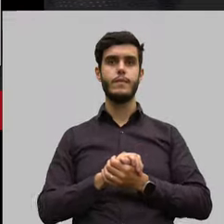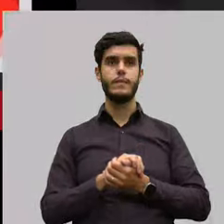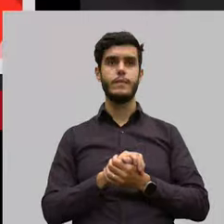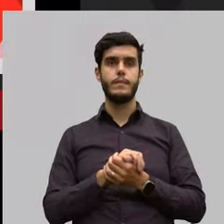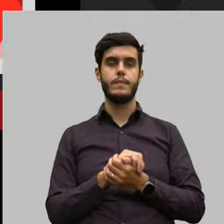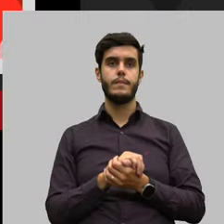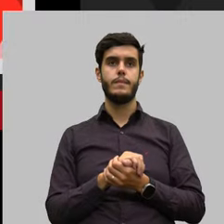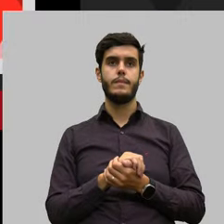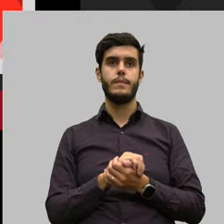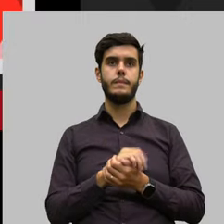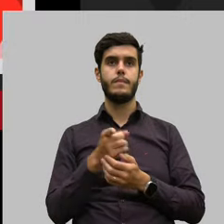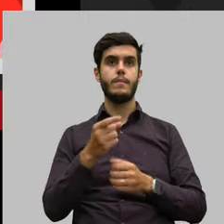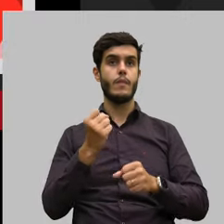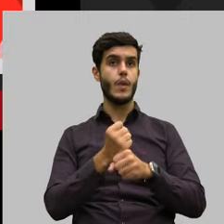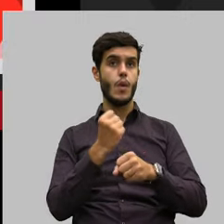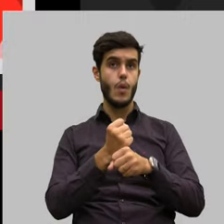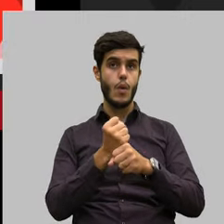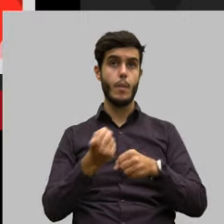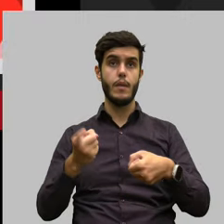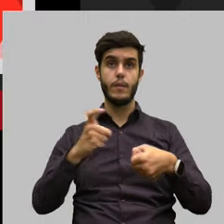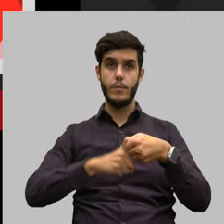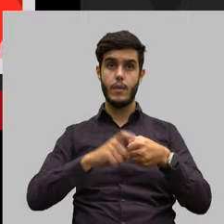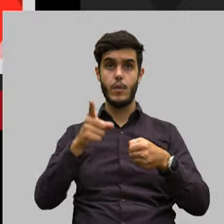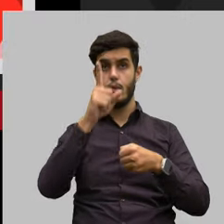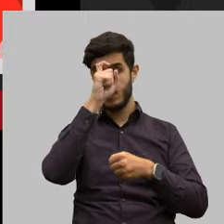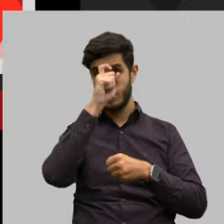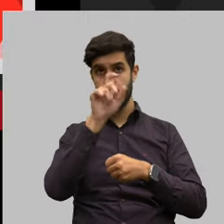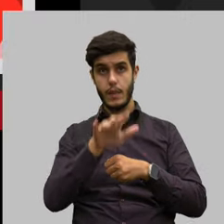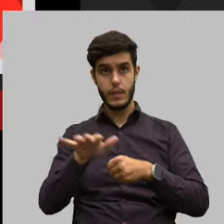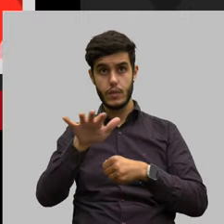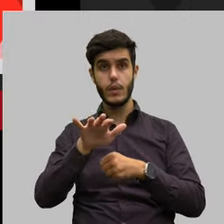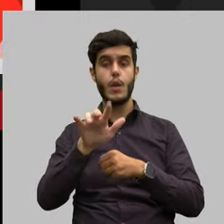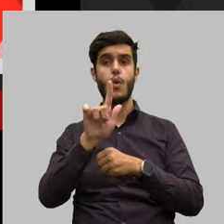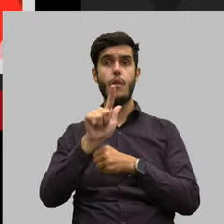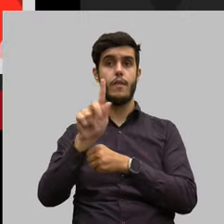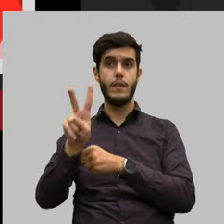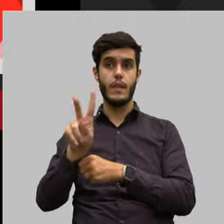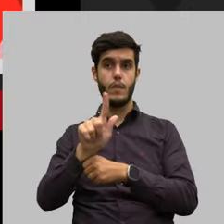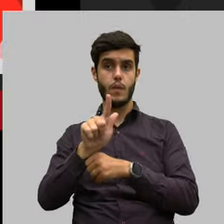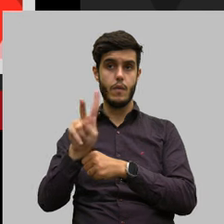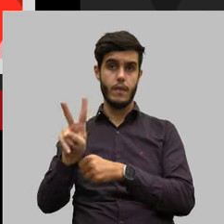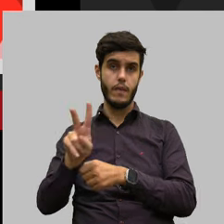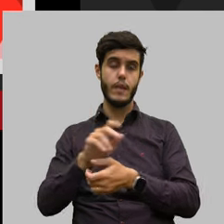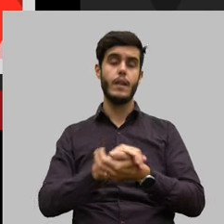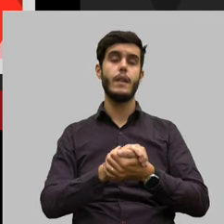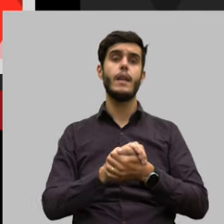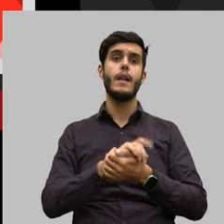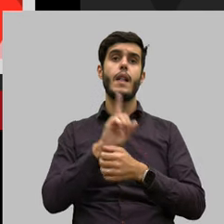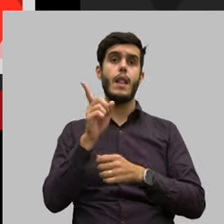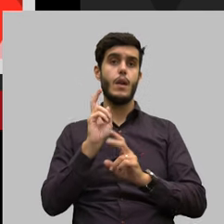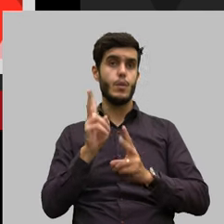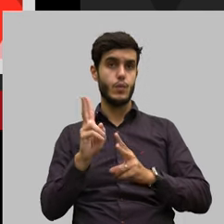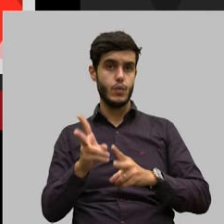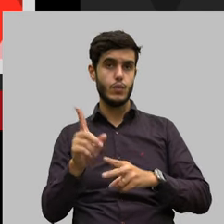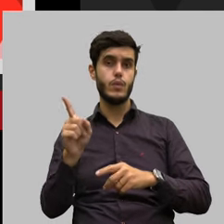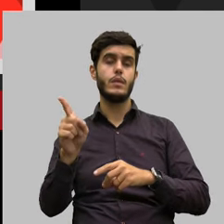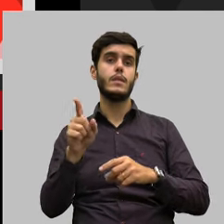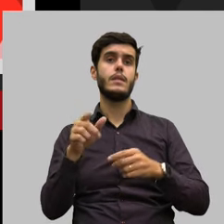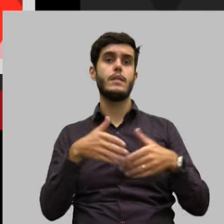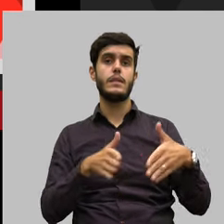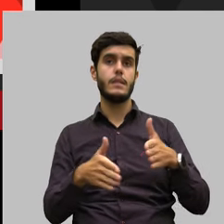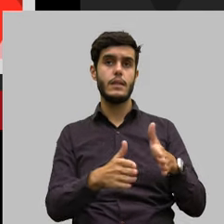início do da retomada das obras do Hospital Regional de Governador Valadares a a gente tem a continuidade das obras da Estrada